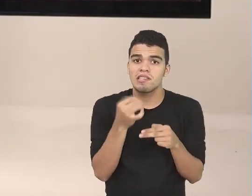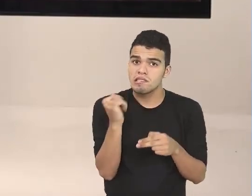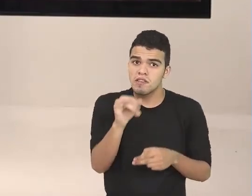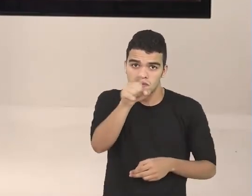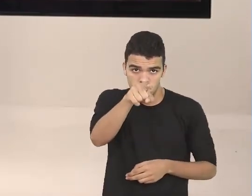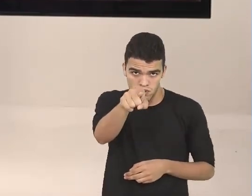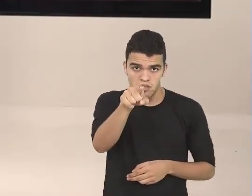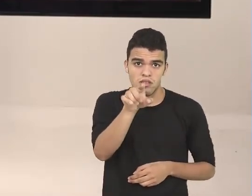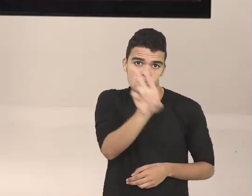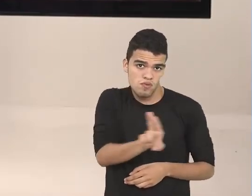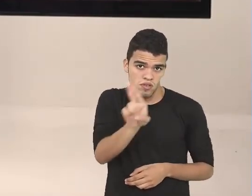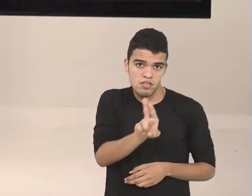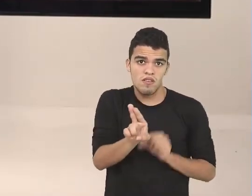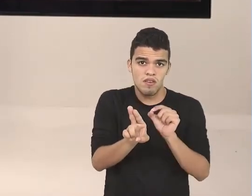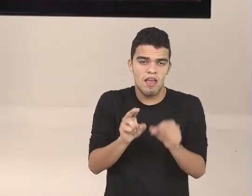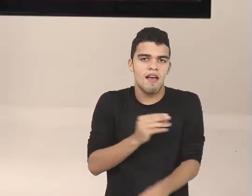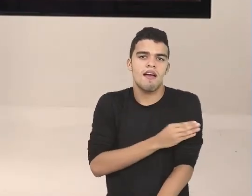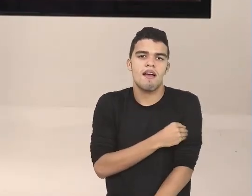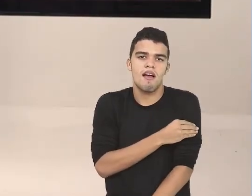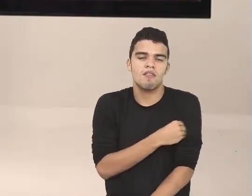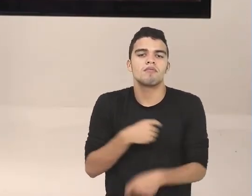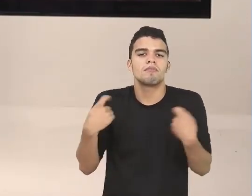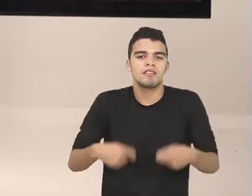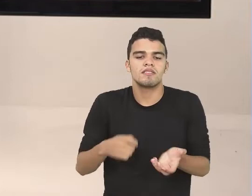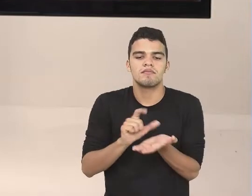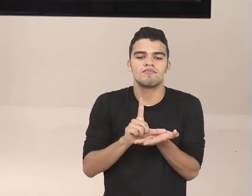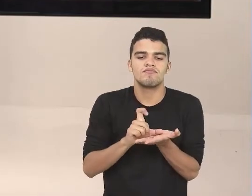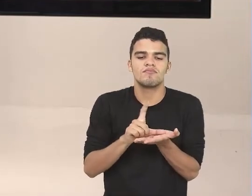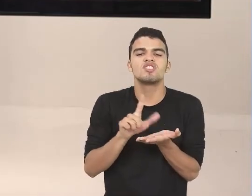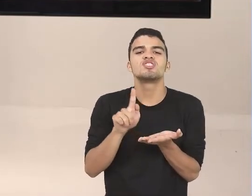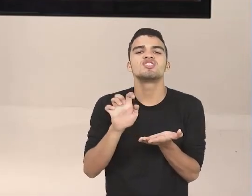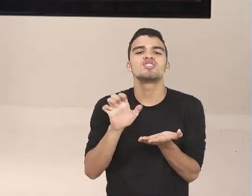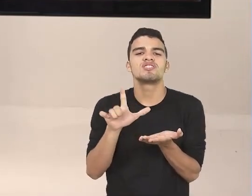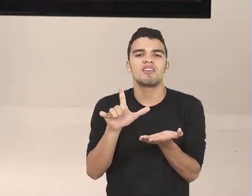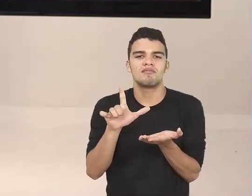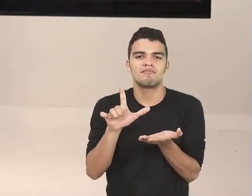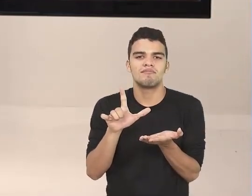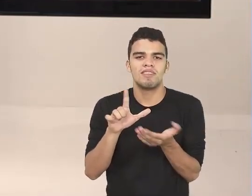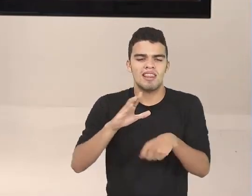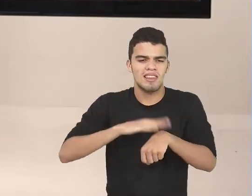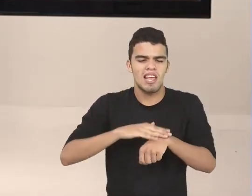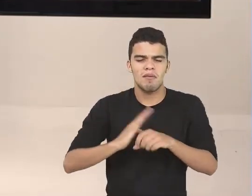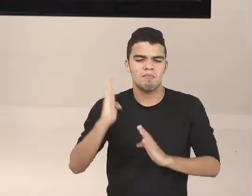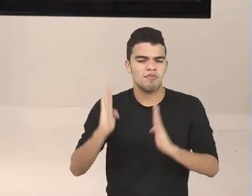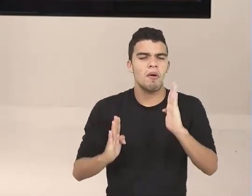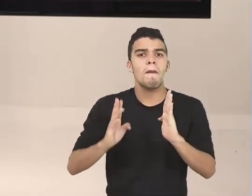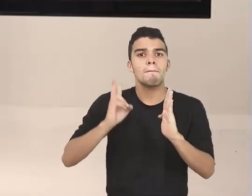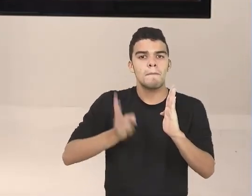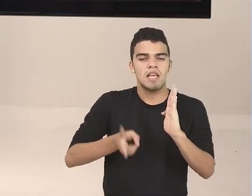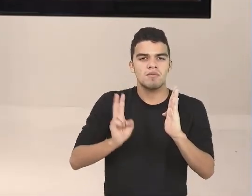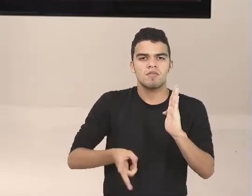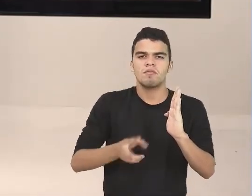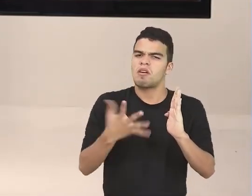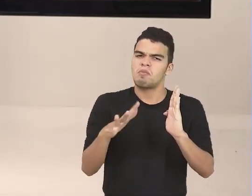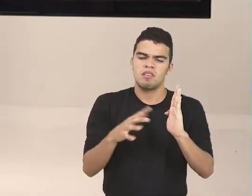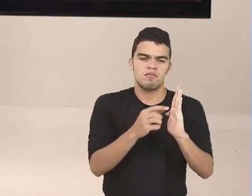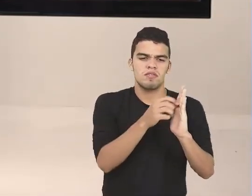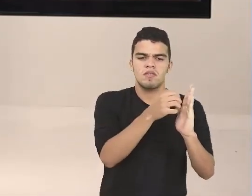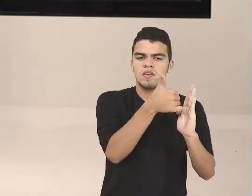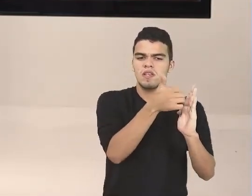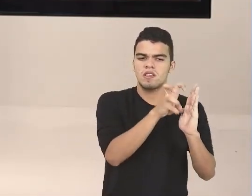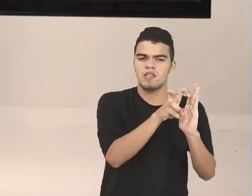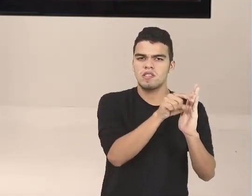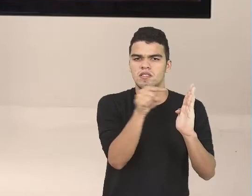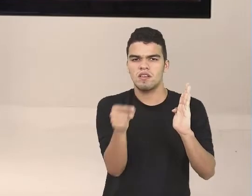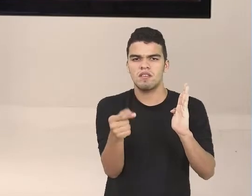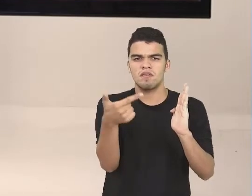das mãos, esse álcool ele tem que ser em gel, porque ele fica mais tempo, ele dura mais ou menos entre 15 e 25 segundos para sair da mão.